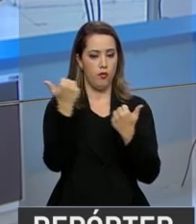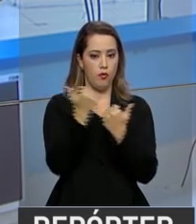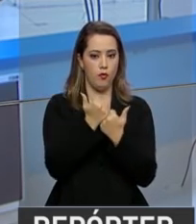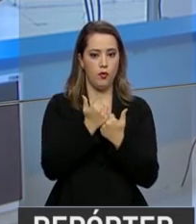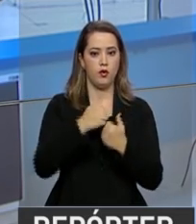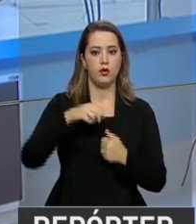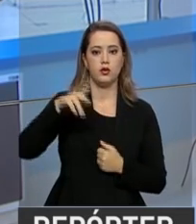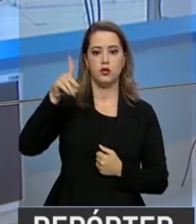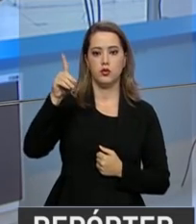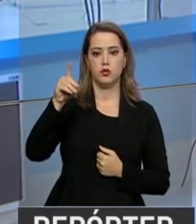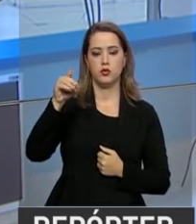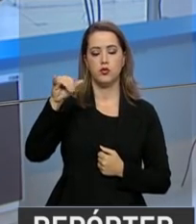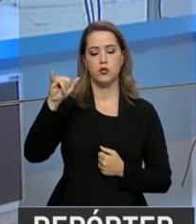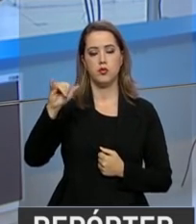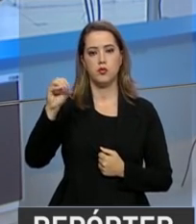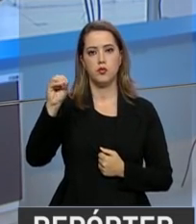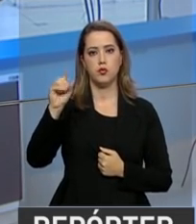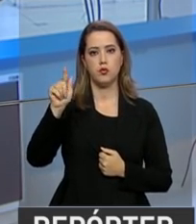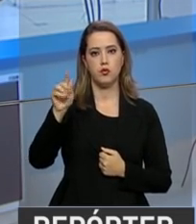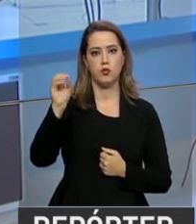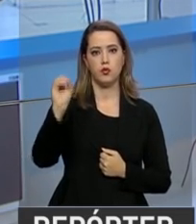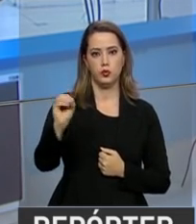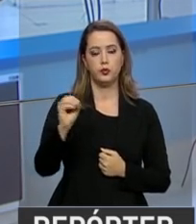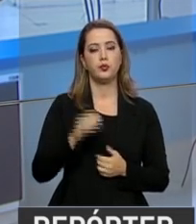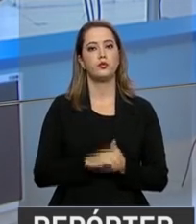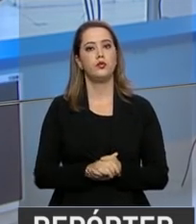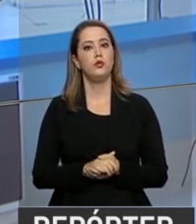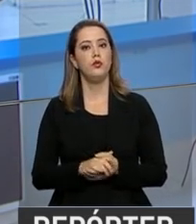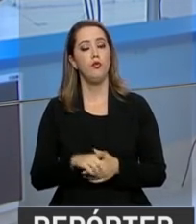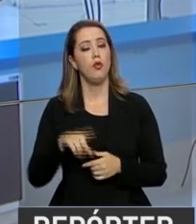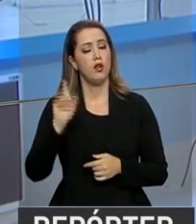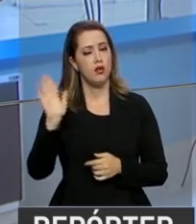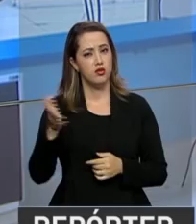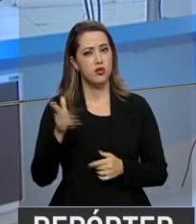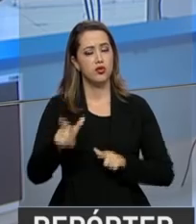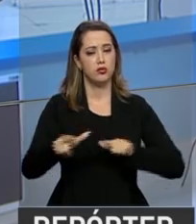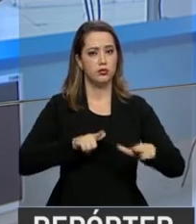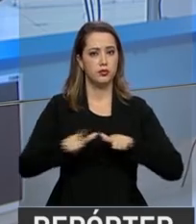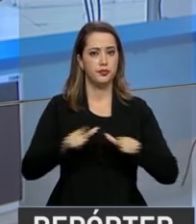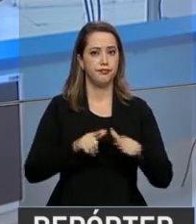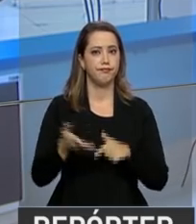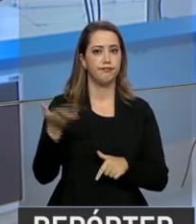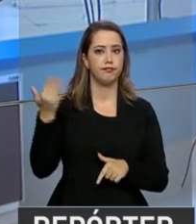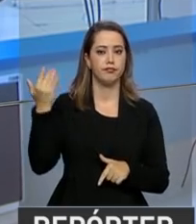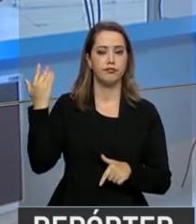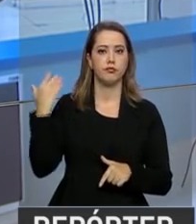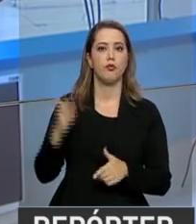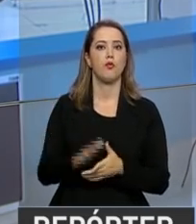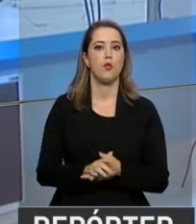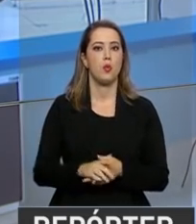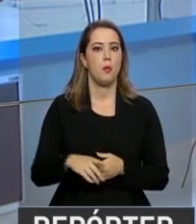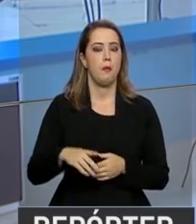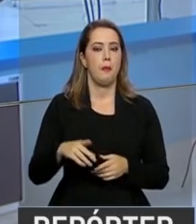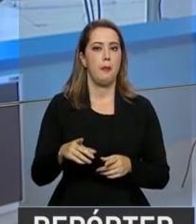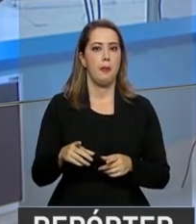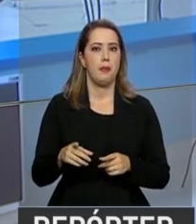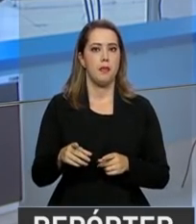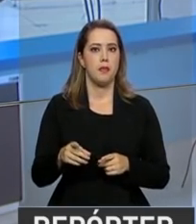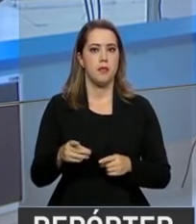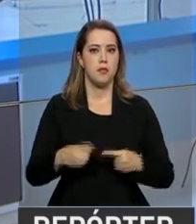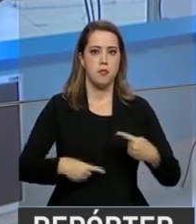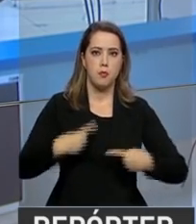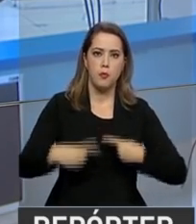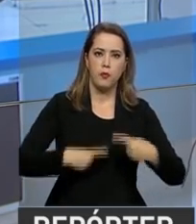Oliveira, secretário executivo da pasta. Oliveira é servidor público da carreira de especialista em políticas públicas